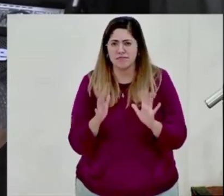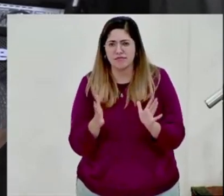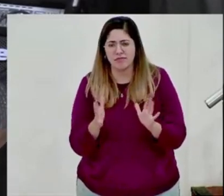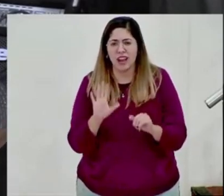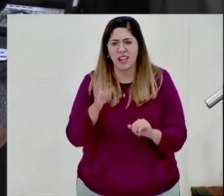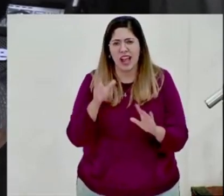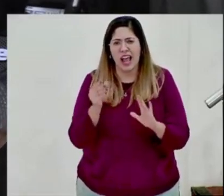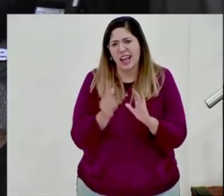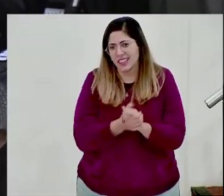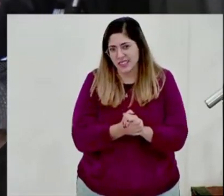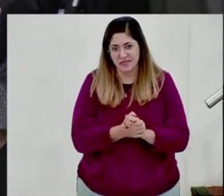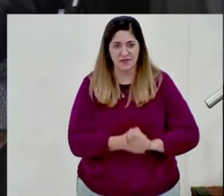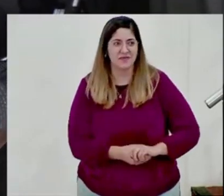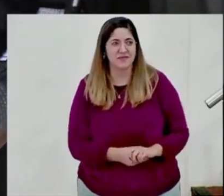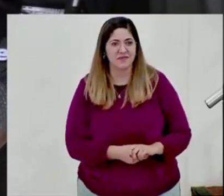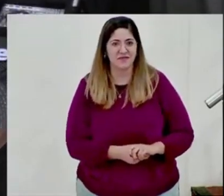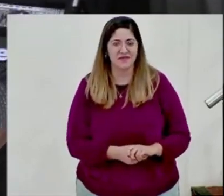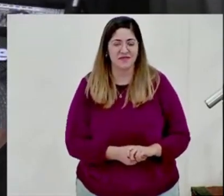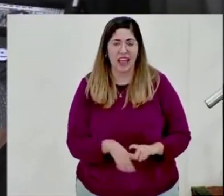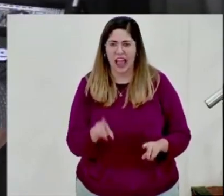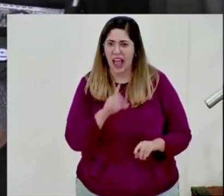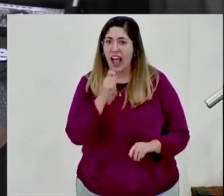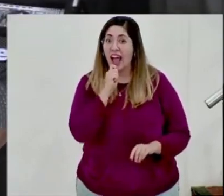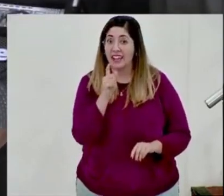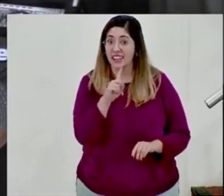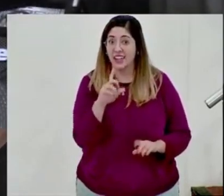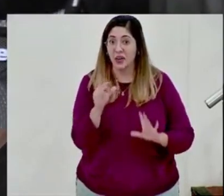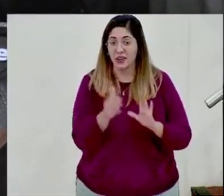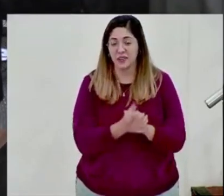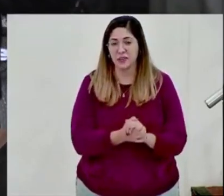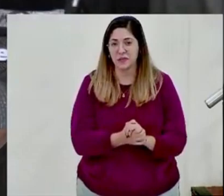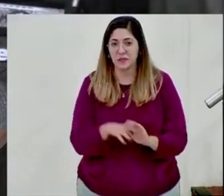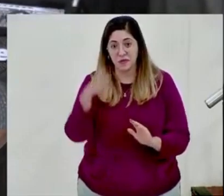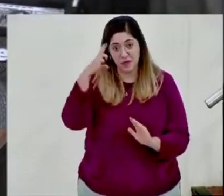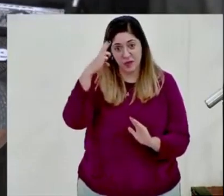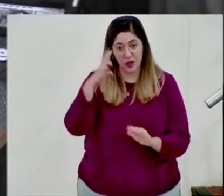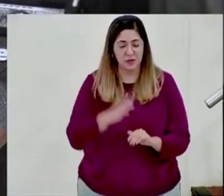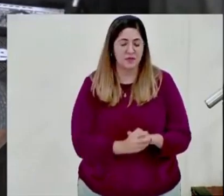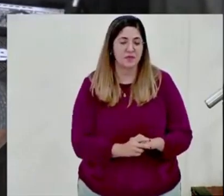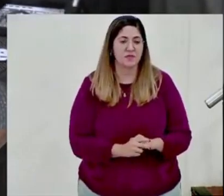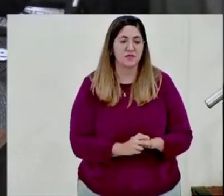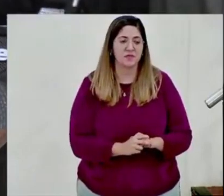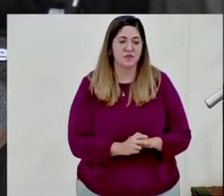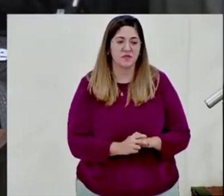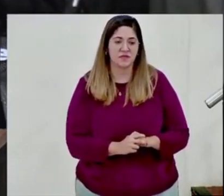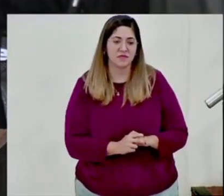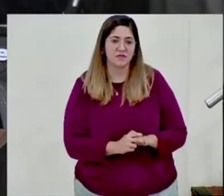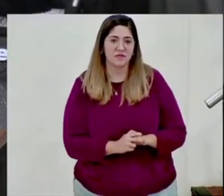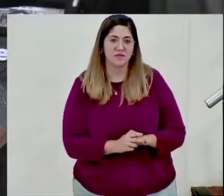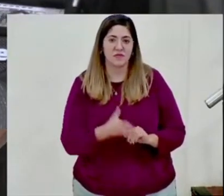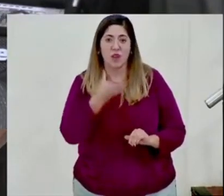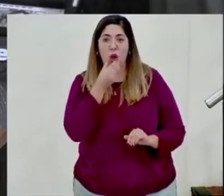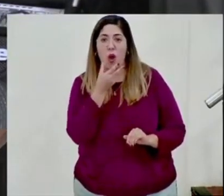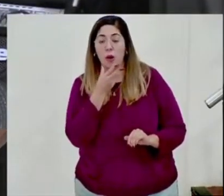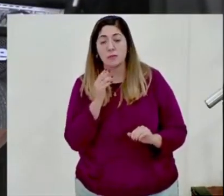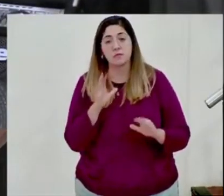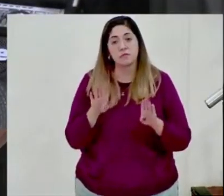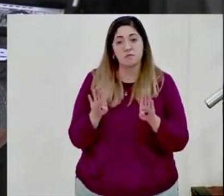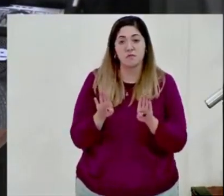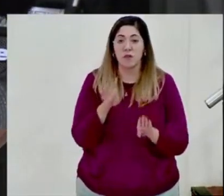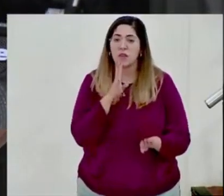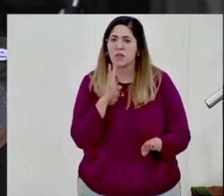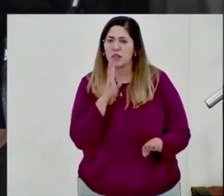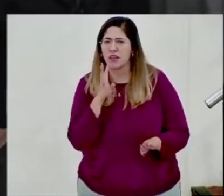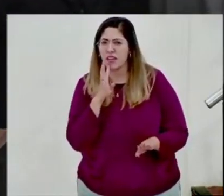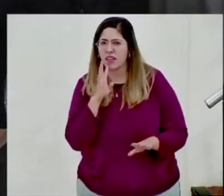tarde demais, agora já foi. Mas aquele que não casou ainda, deixa eu contar uma história. O moço veio para conhecer a moça e conhecer a família da moça, e o